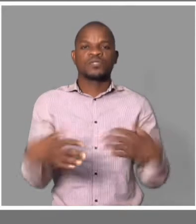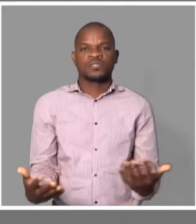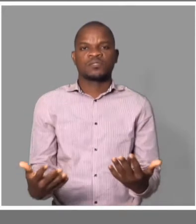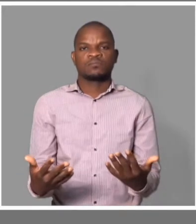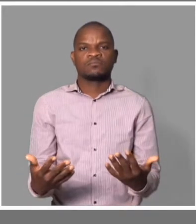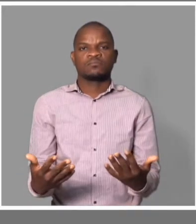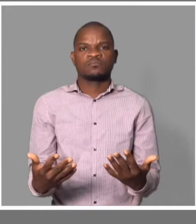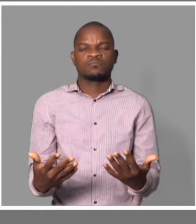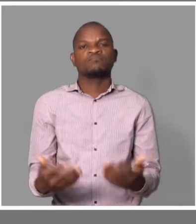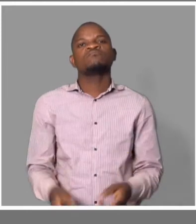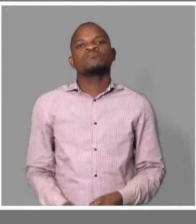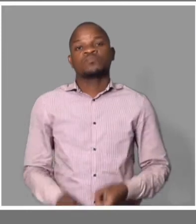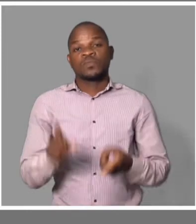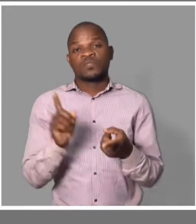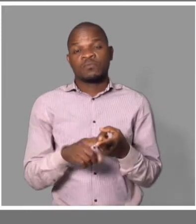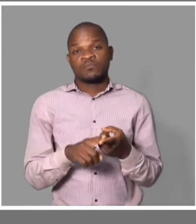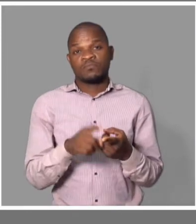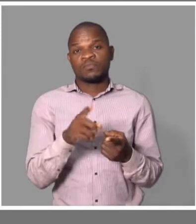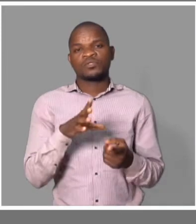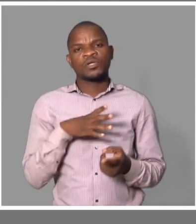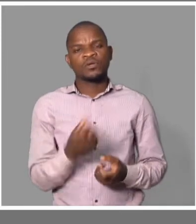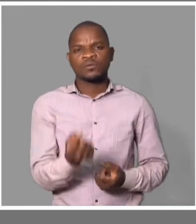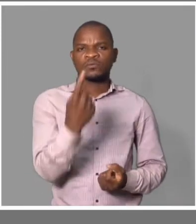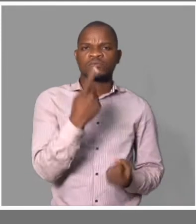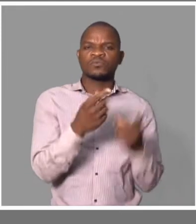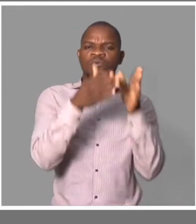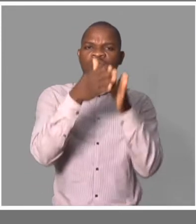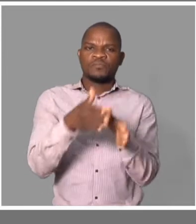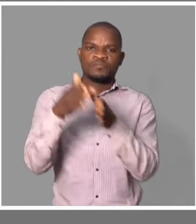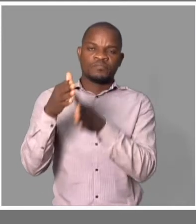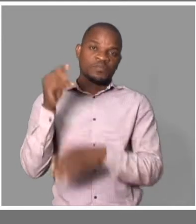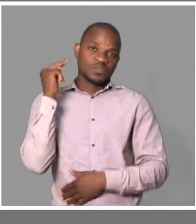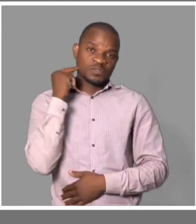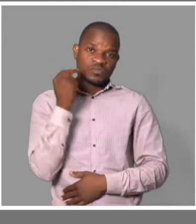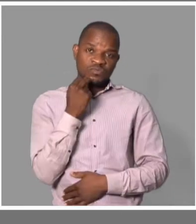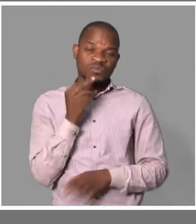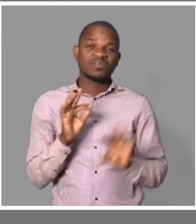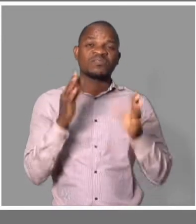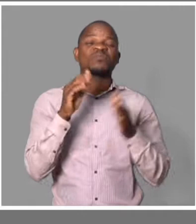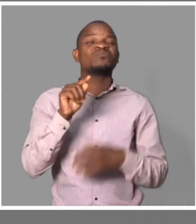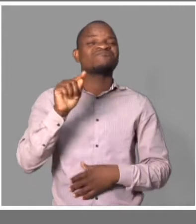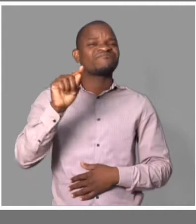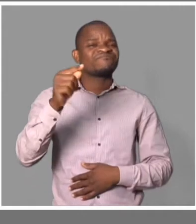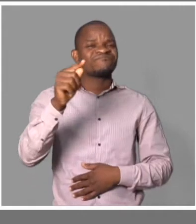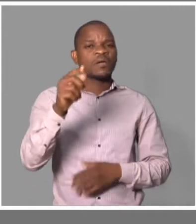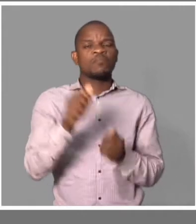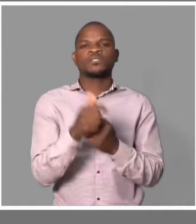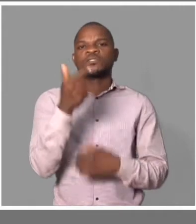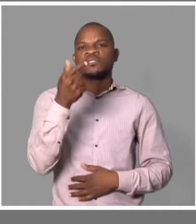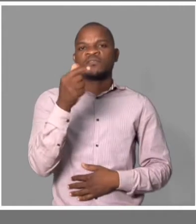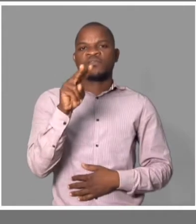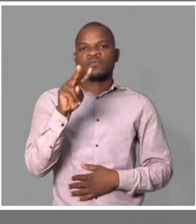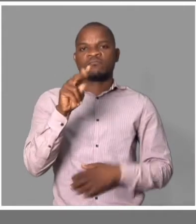Não seja mais dá para a gente, porque tem pessoas ou tem surdos que vivem em zonas de recondite, não tem